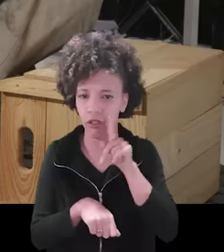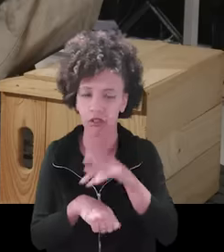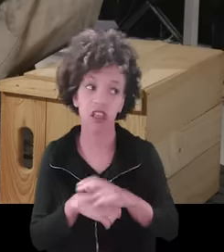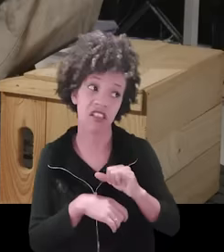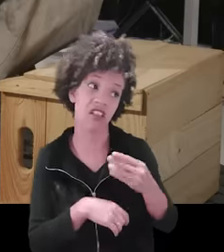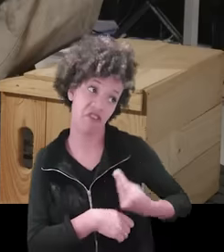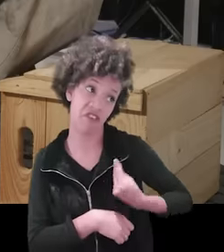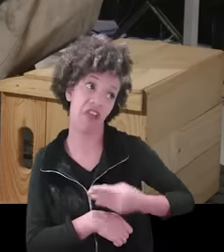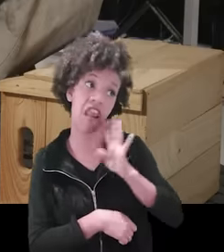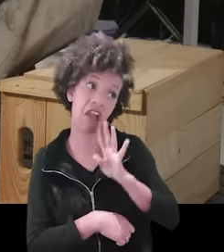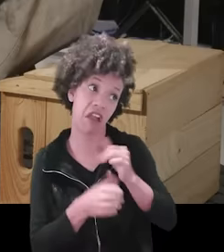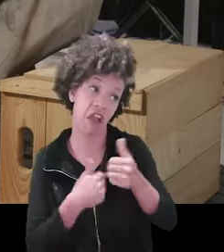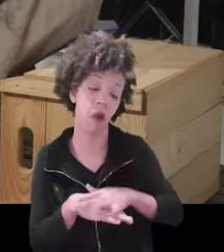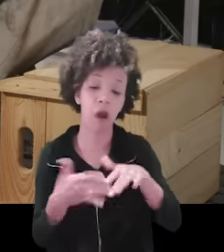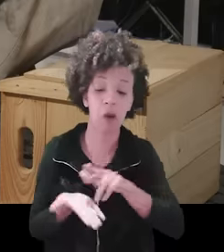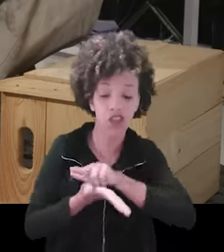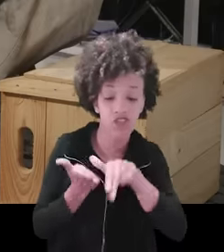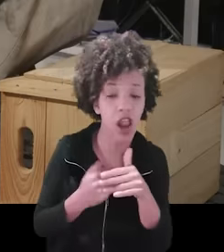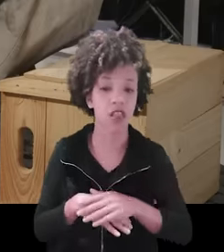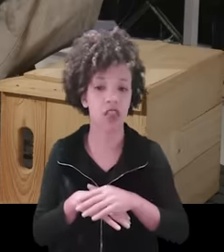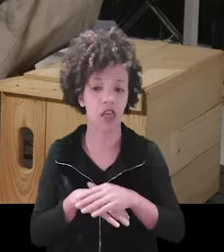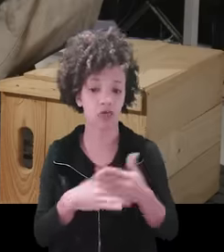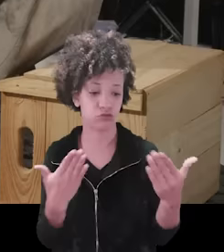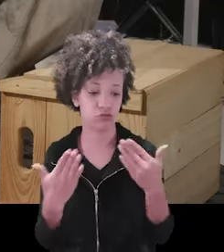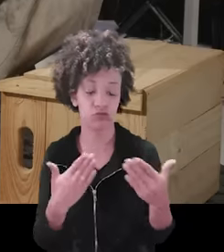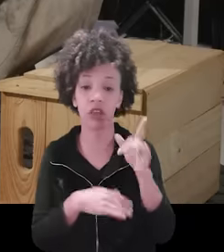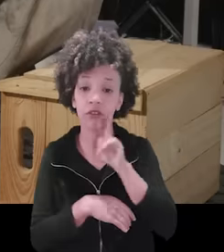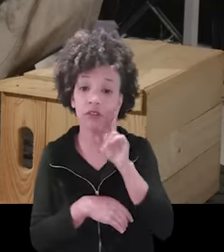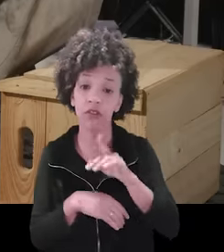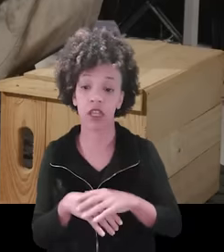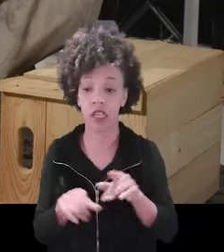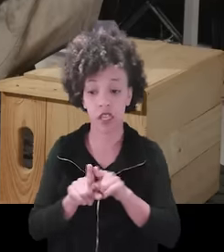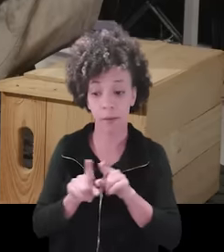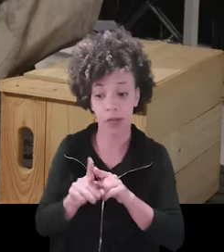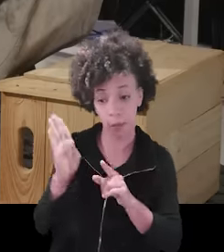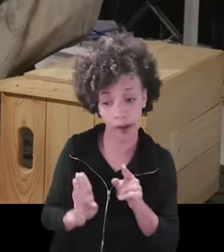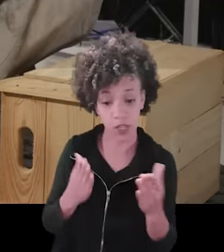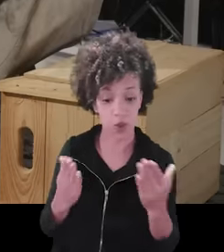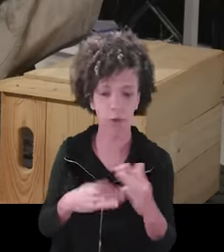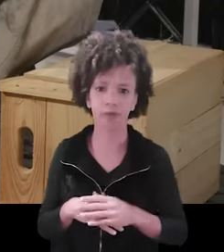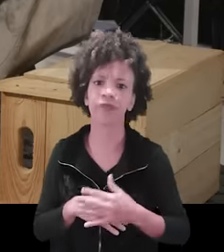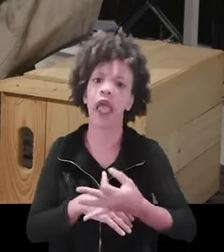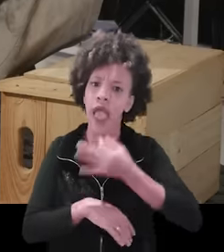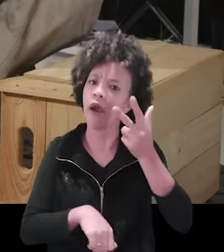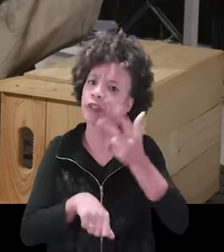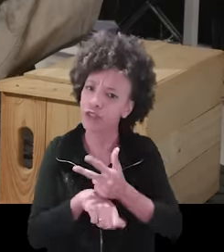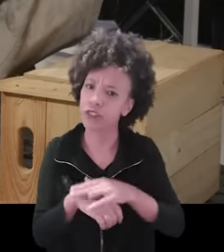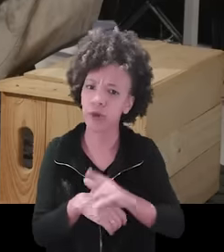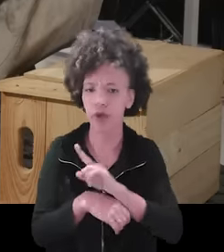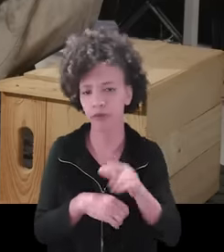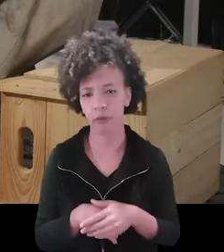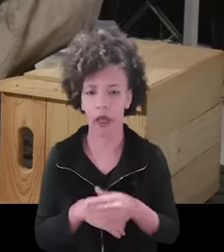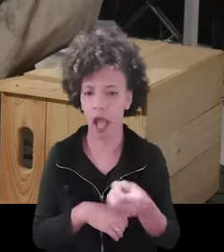perguntar que o mas se dá para ver legal lá mesmo as diferenças Estados Unidos com o Brasil muita curiosidade e acredita em um achismos